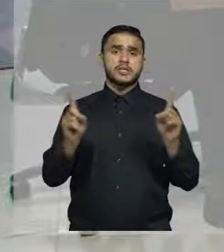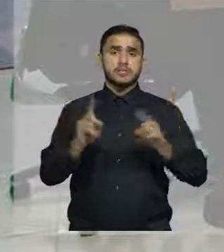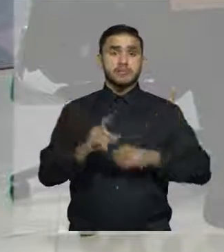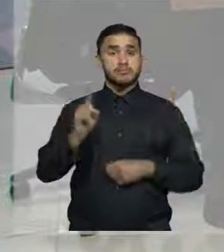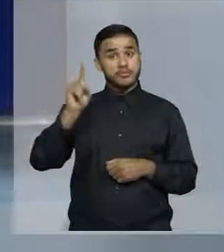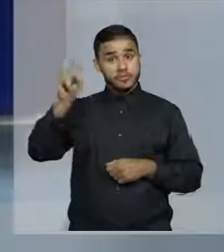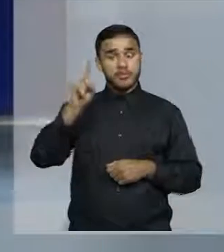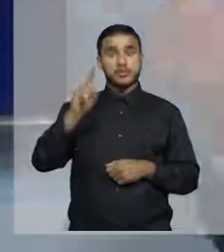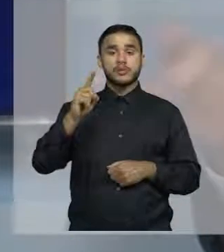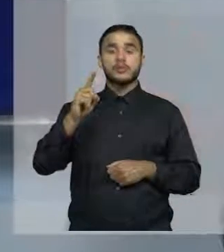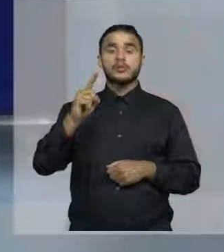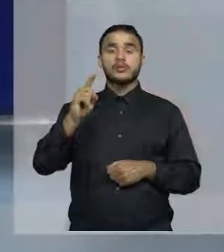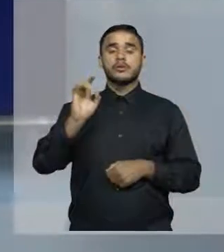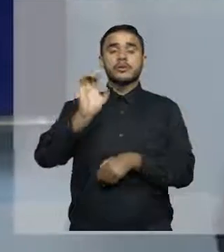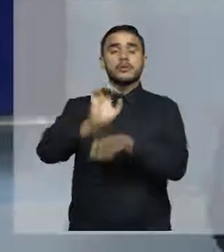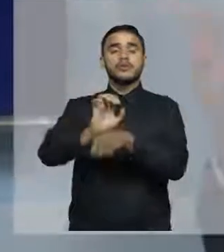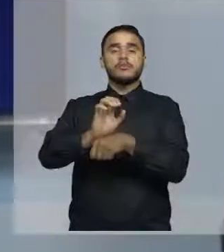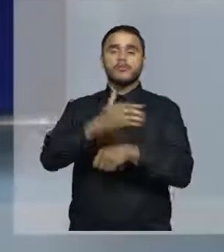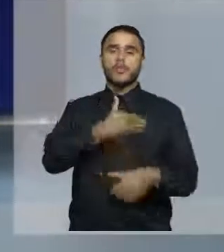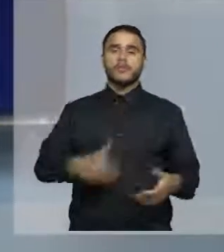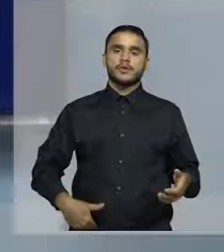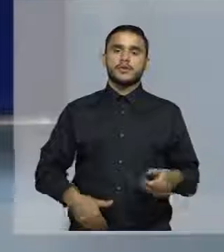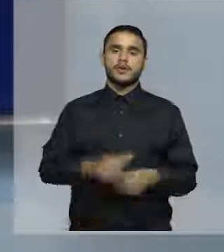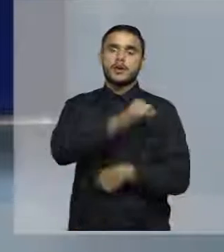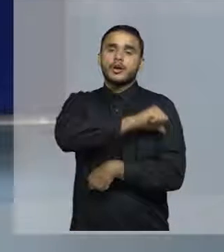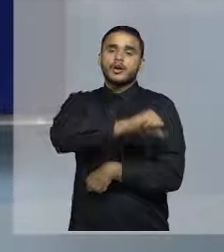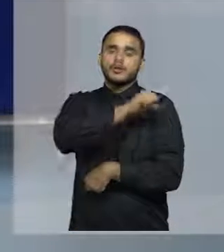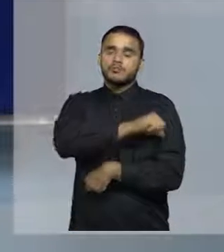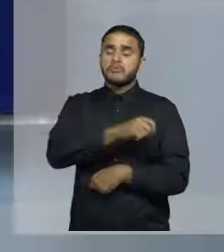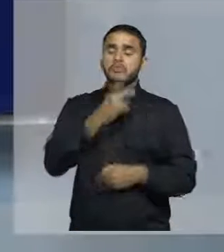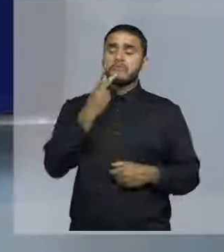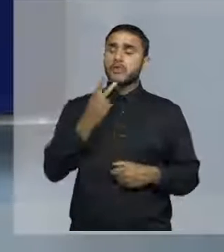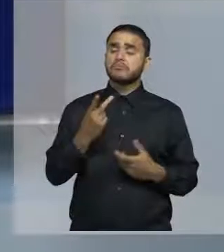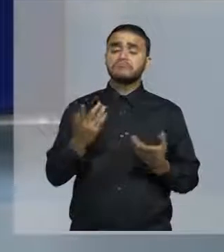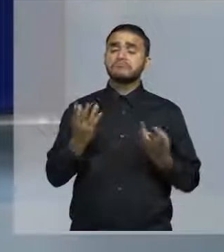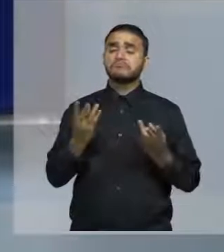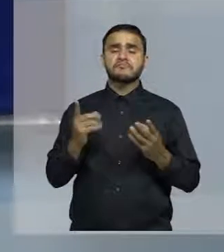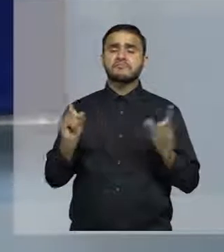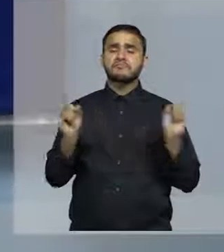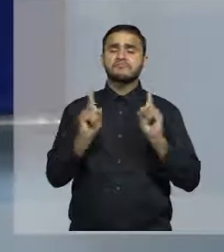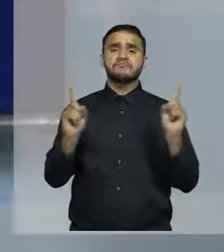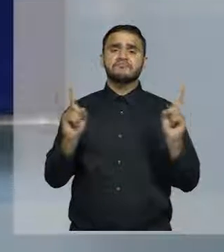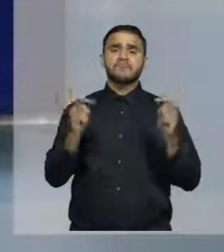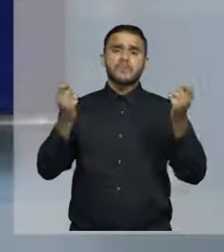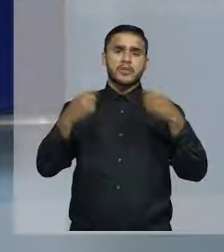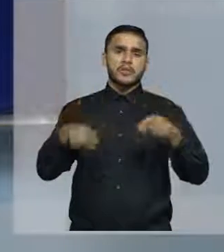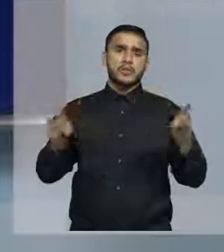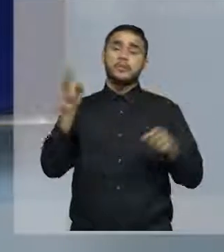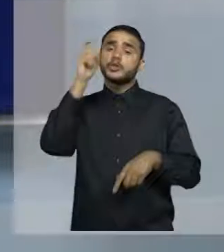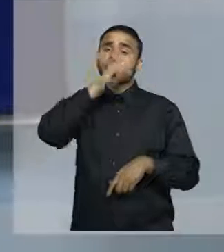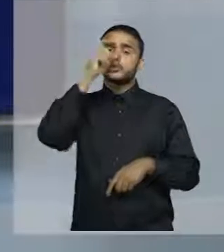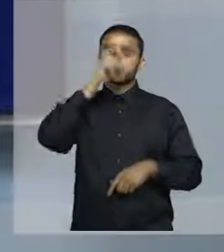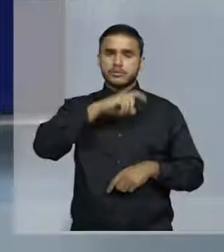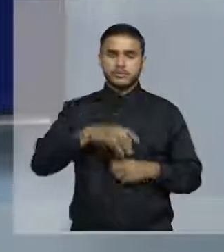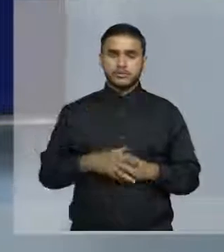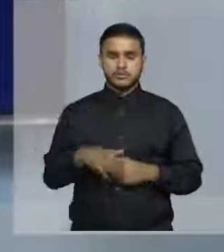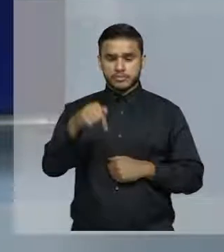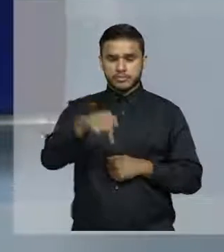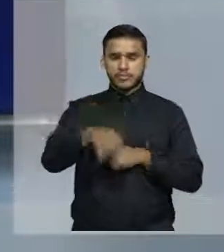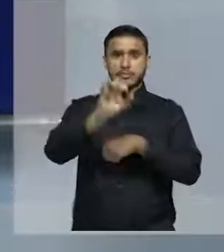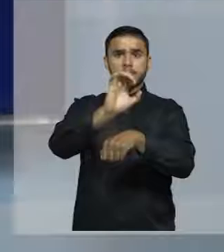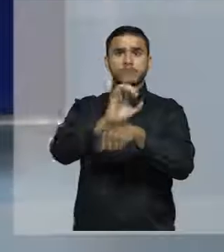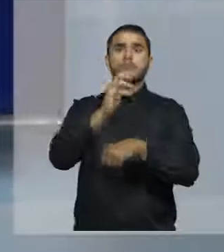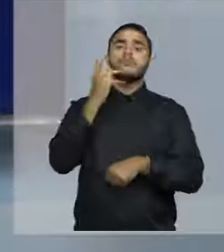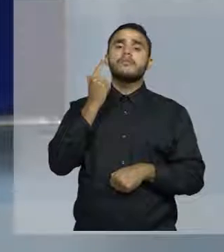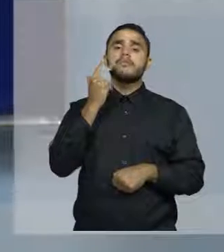Rio também claramente não reconhece a existência disso. E aqui no Ceará não é